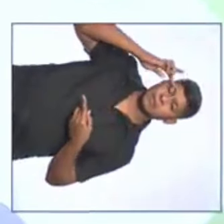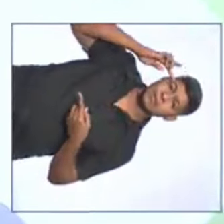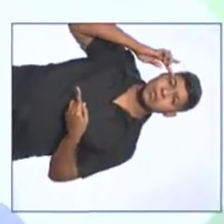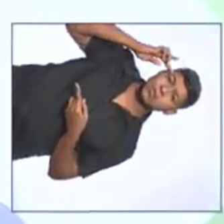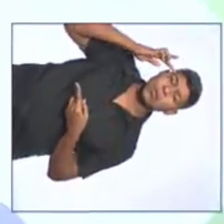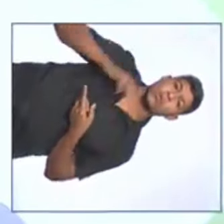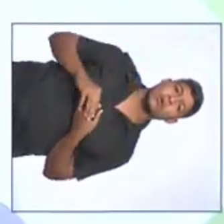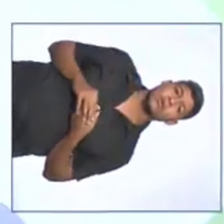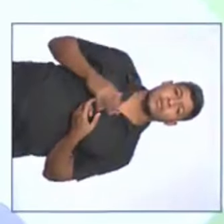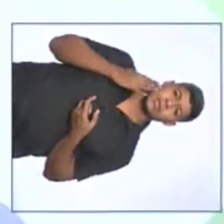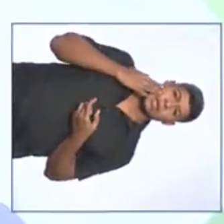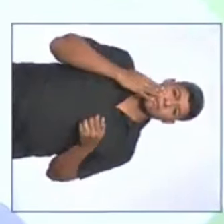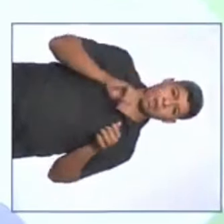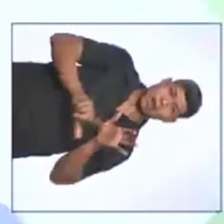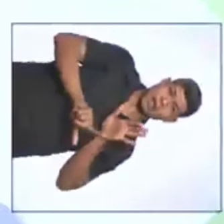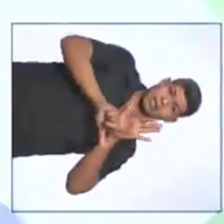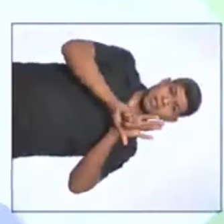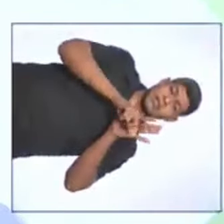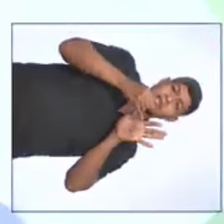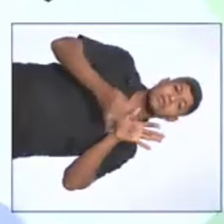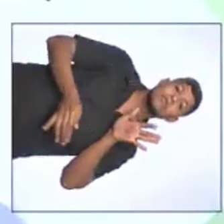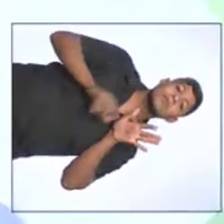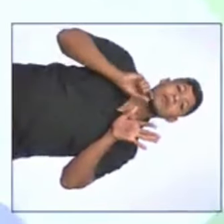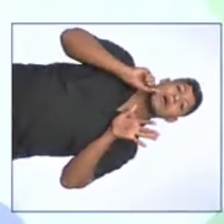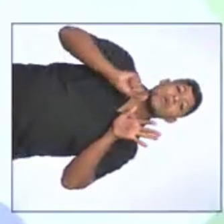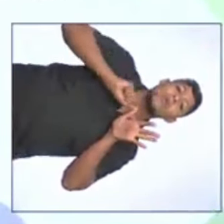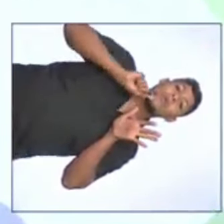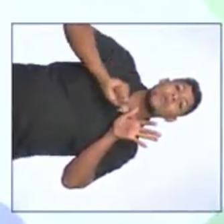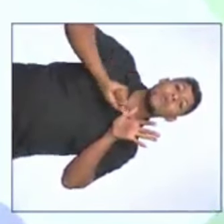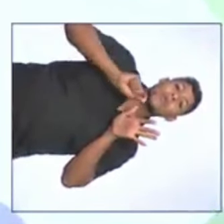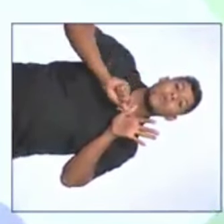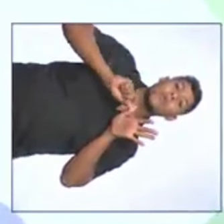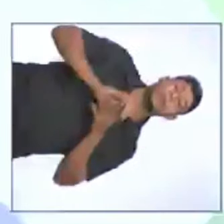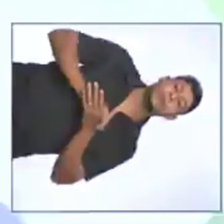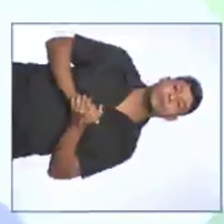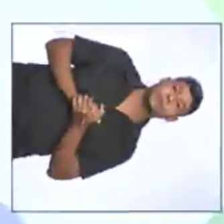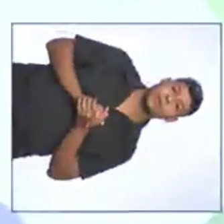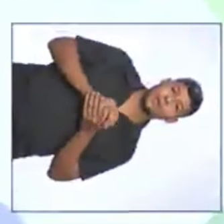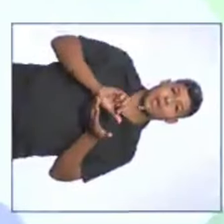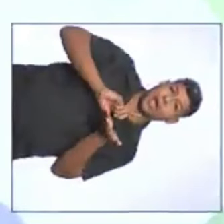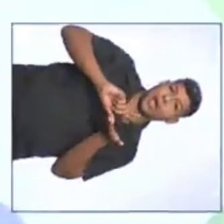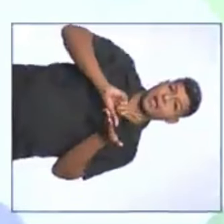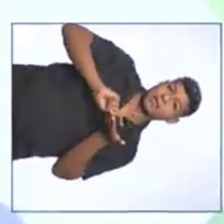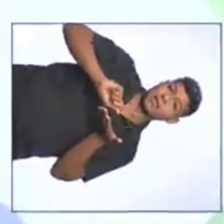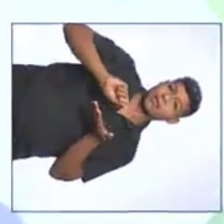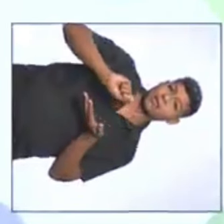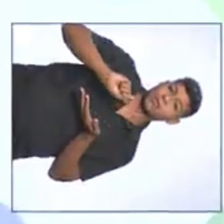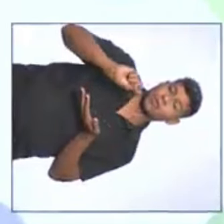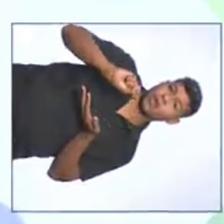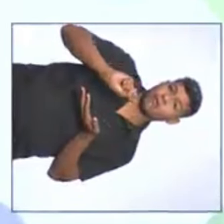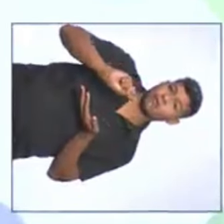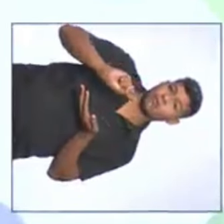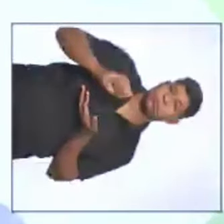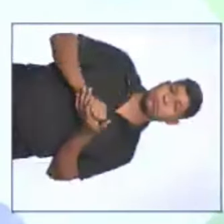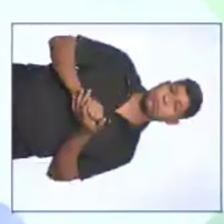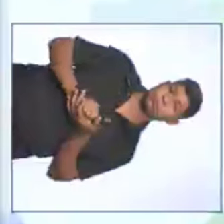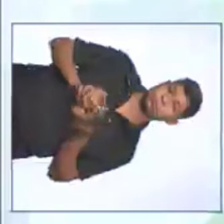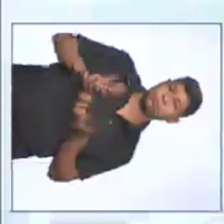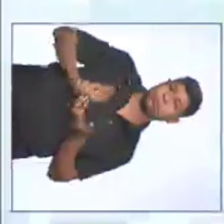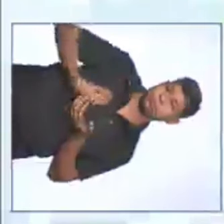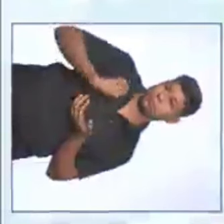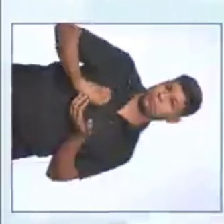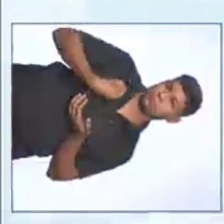nessa legislação, por exemplo, ela fala sobre o artigo oitavo, por exemplo, o oitavo vai aparecer aí